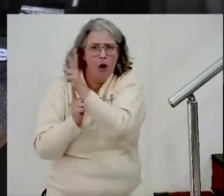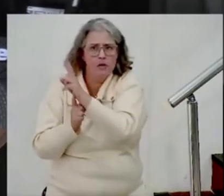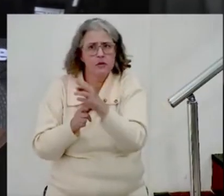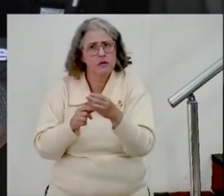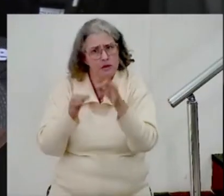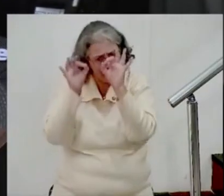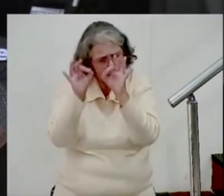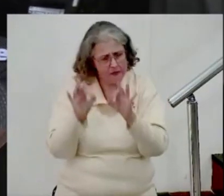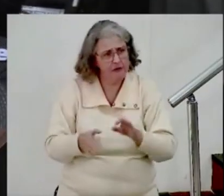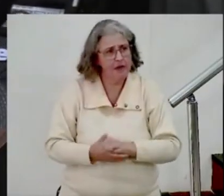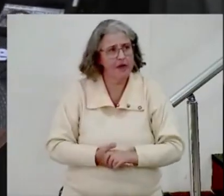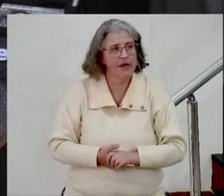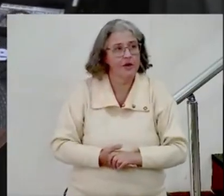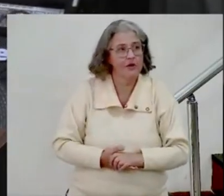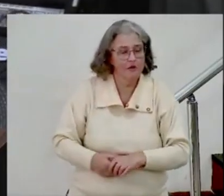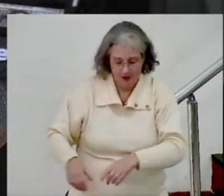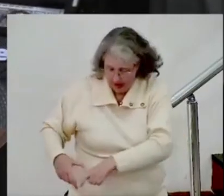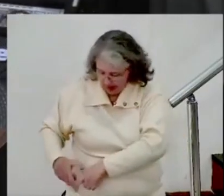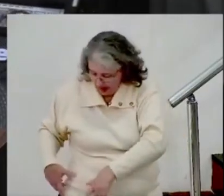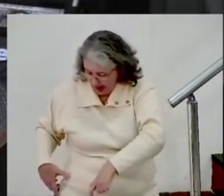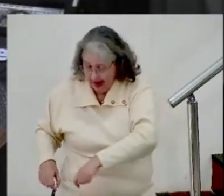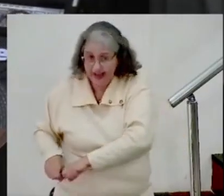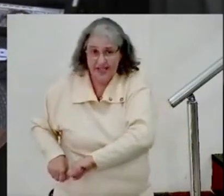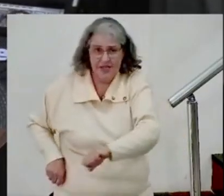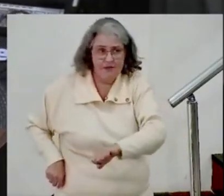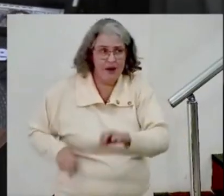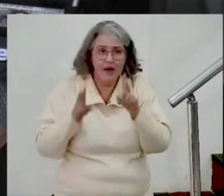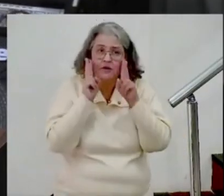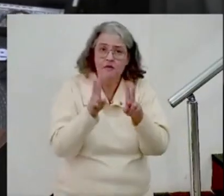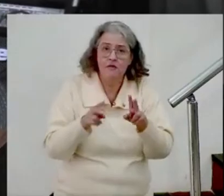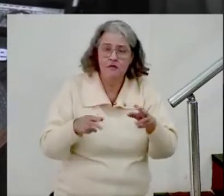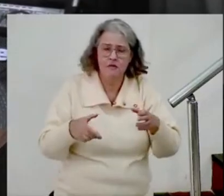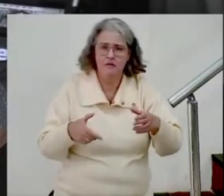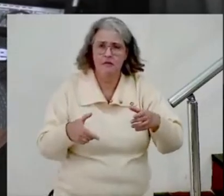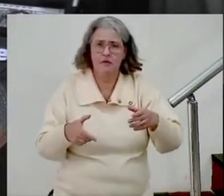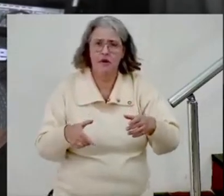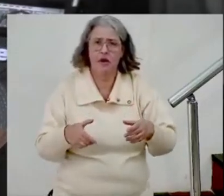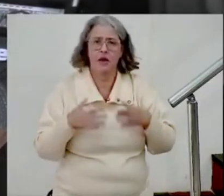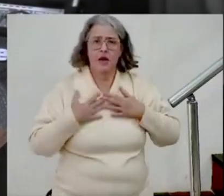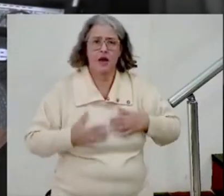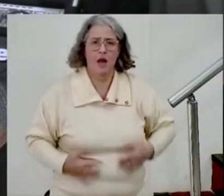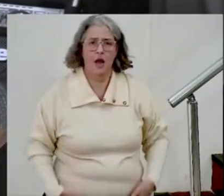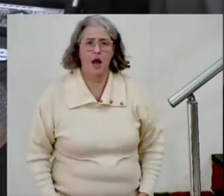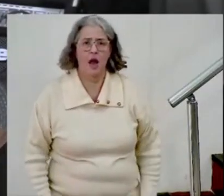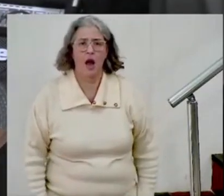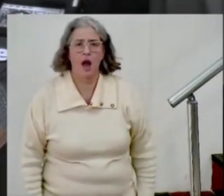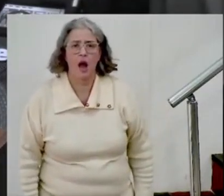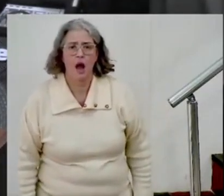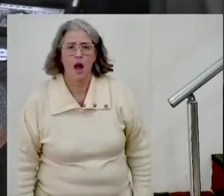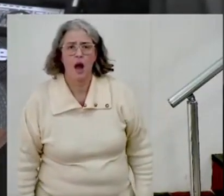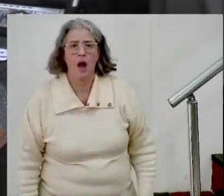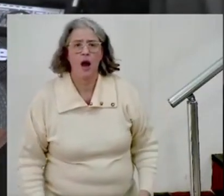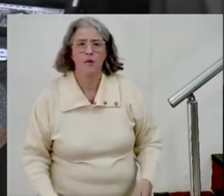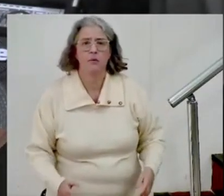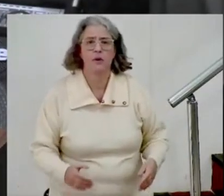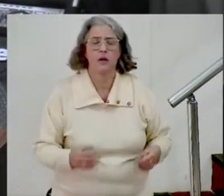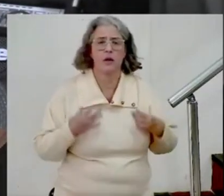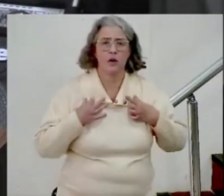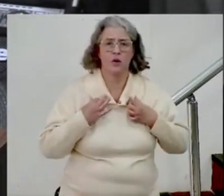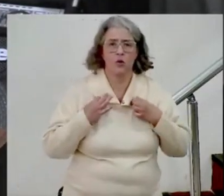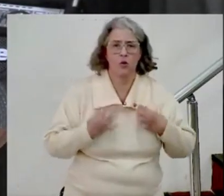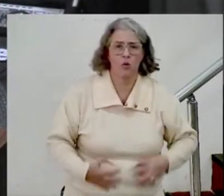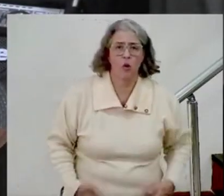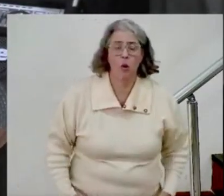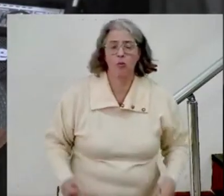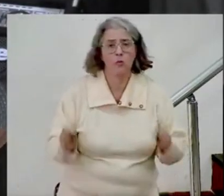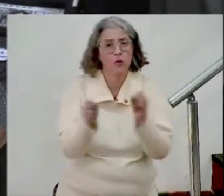consegue ver a espada curtinha que ele tem, consegue ver que a roupa do soldado é curta, vai até o joelho apenas, porque é uma roupa para deixá-lo pronto